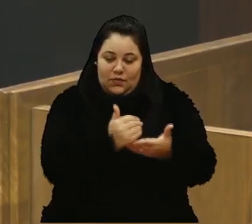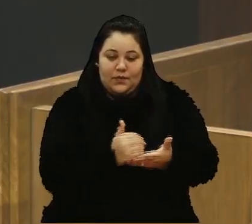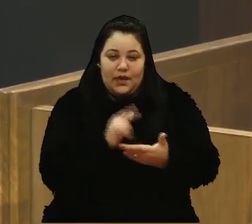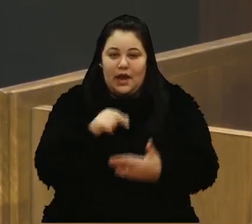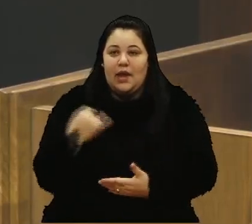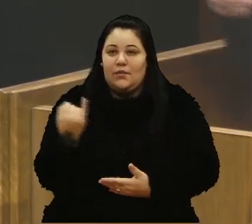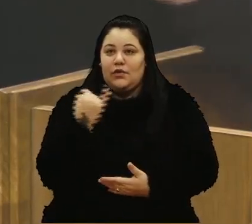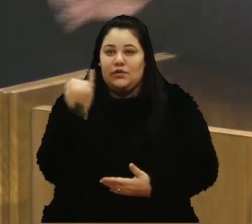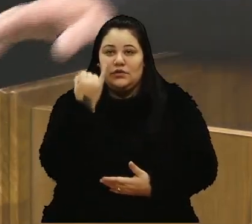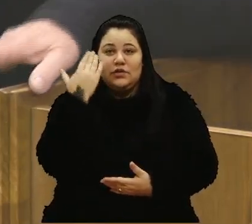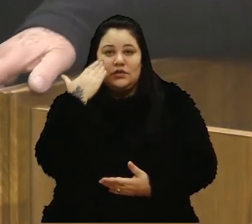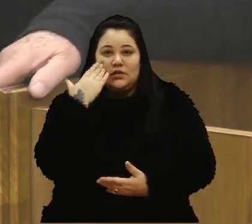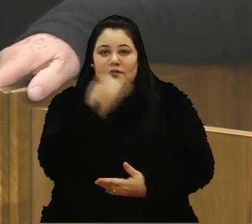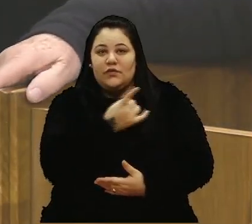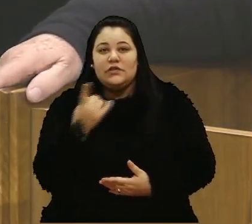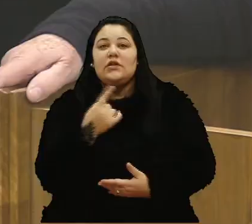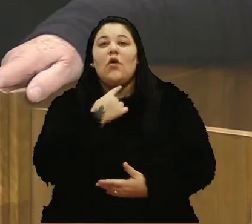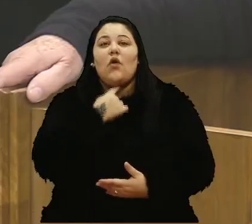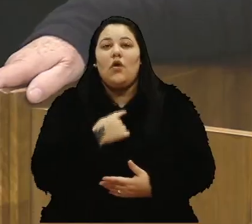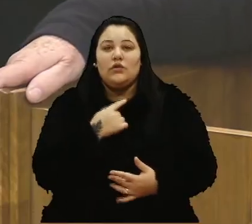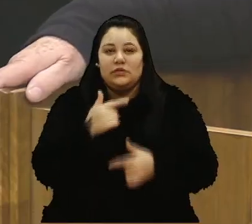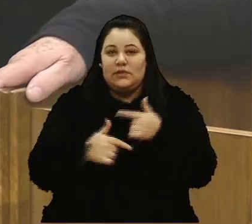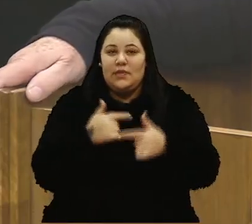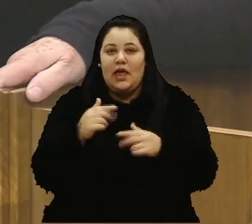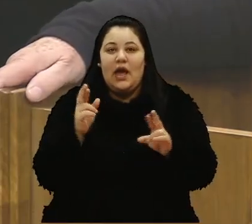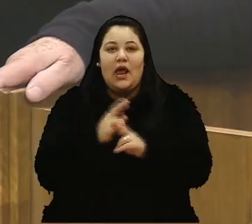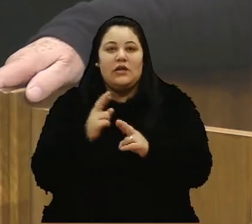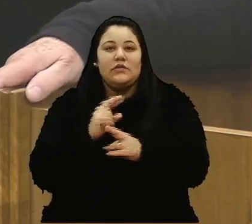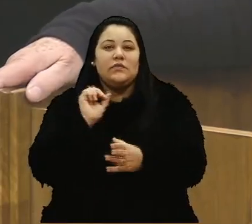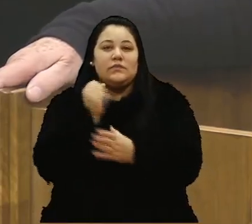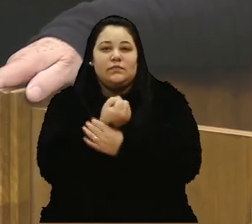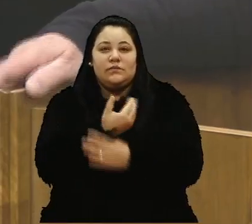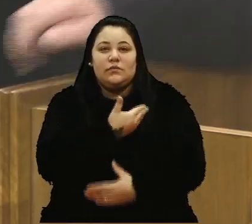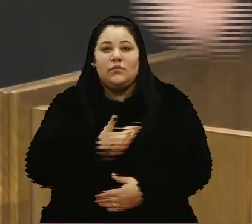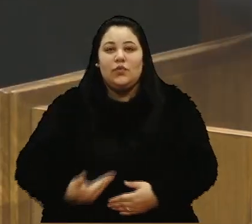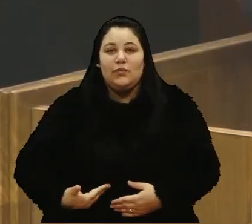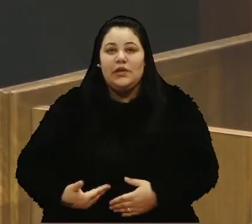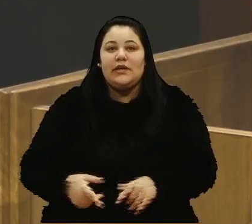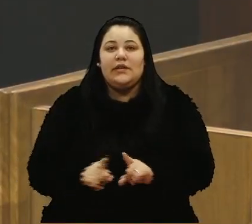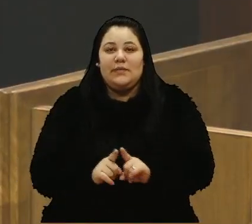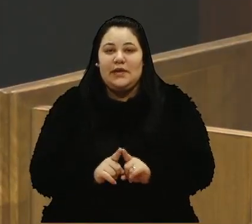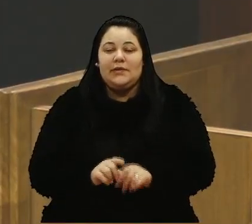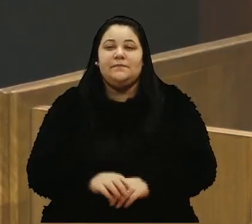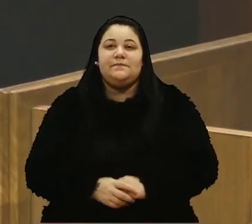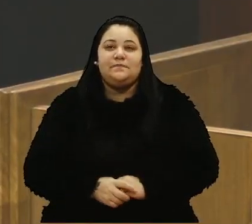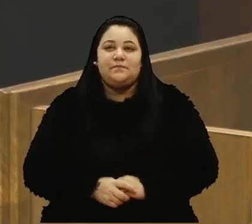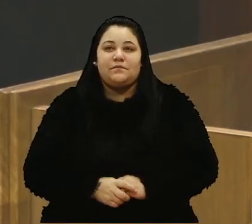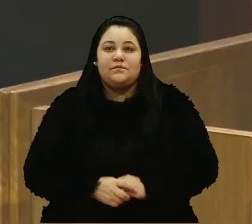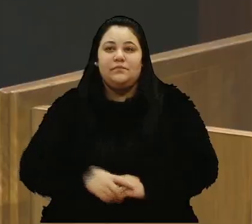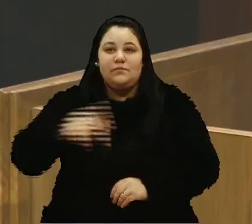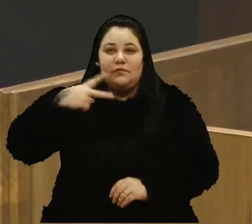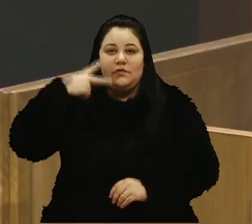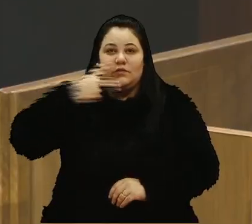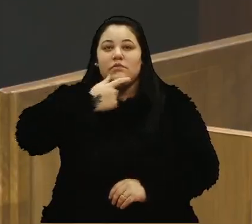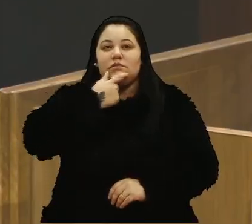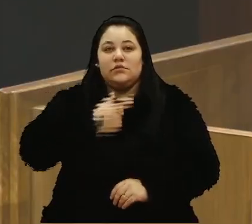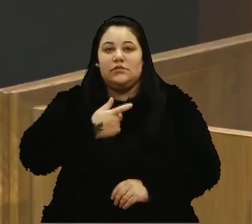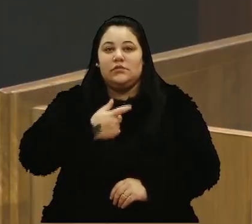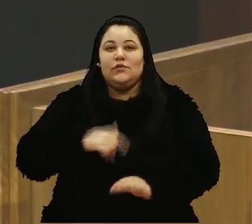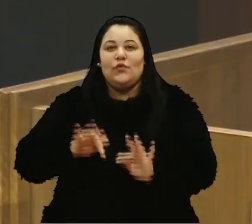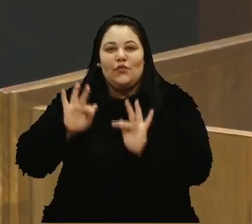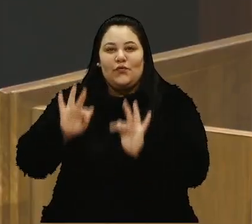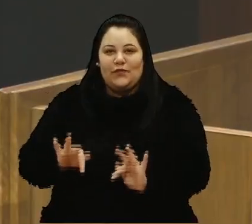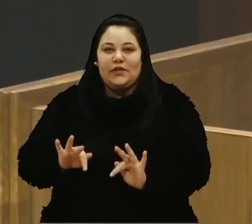muitos de vocês que gostam de trabalhar a questão da segurança pública e vereador Cristiano, no finzinho